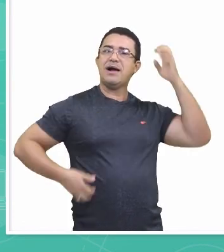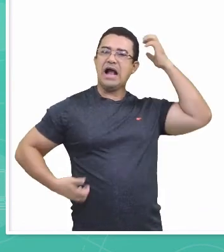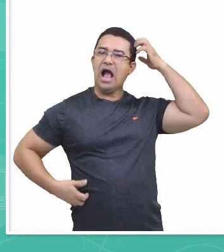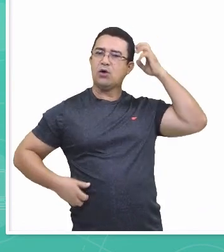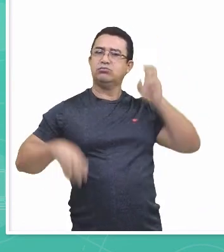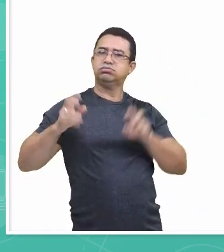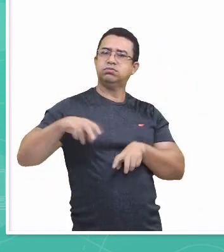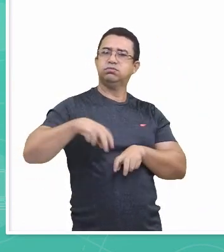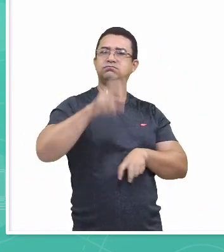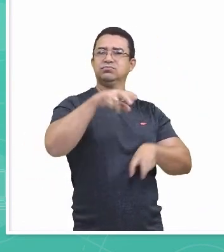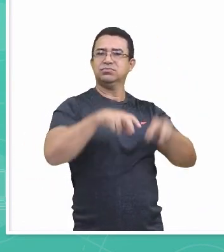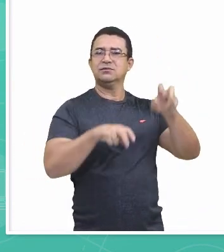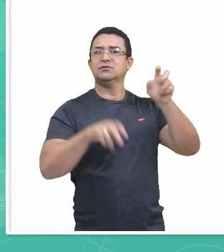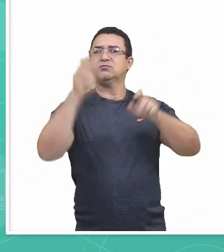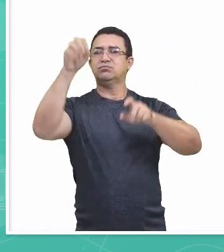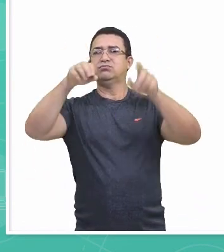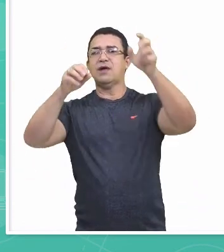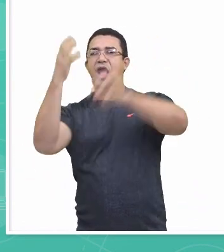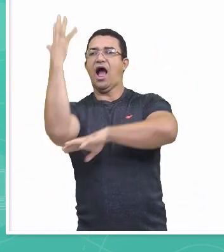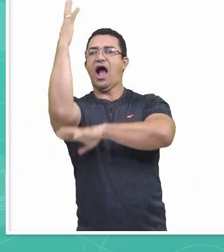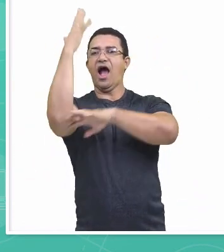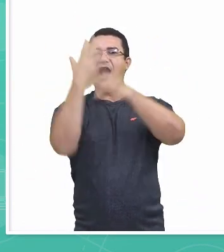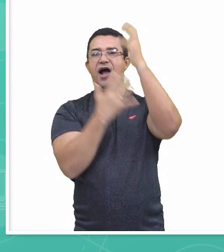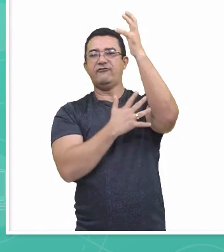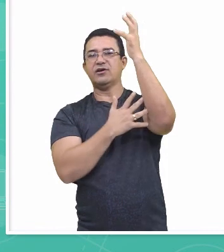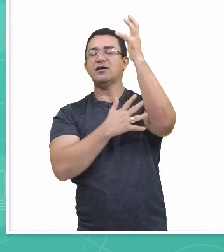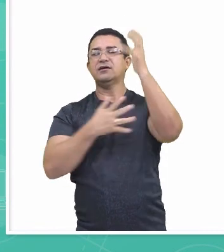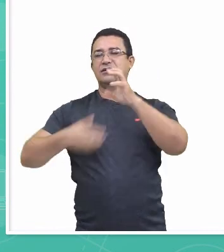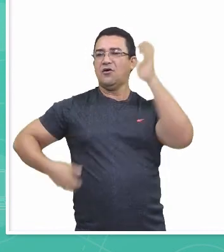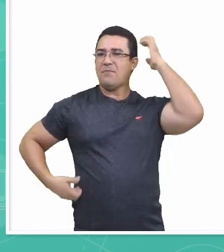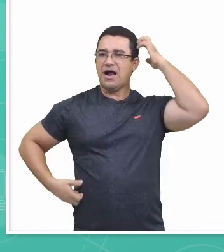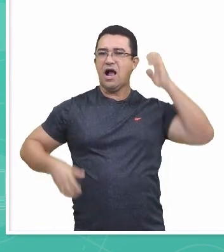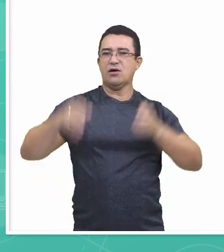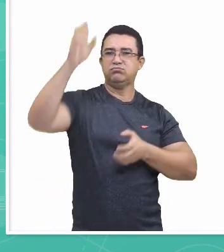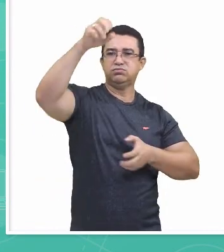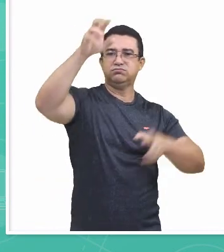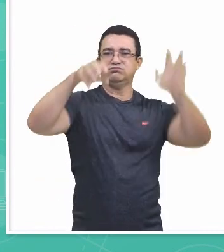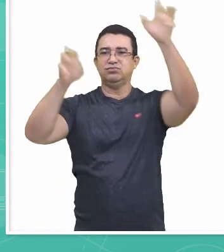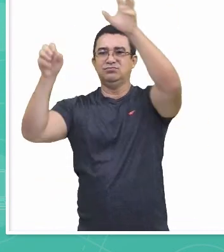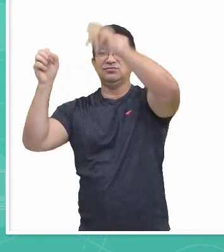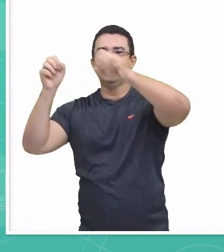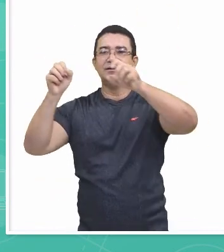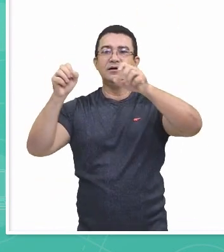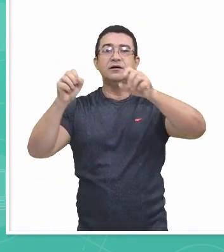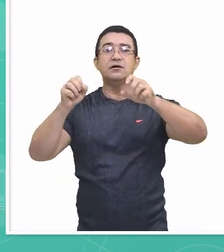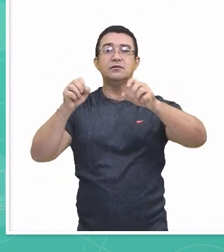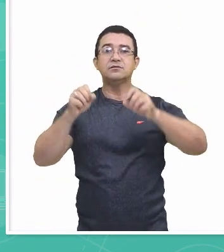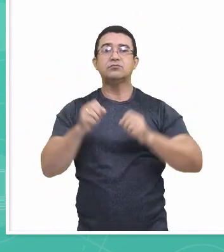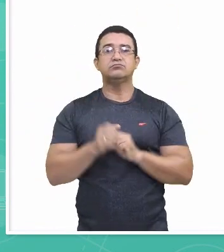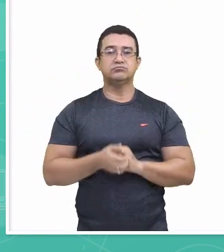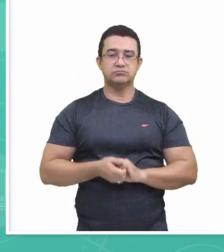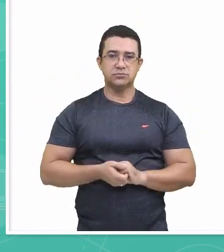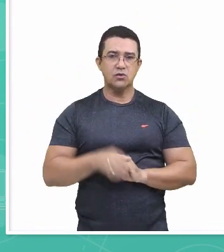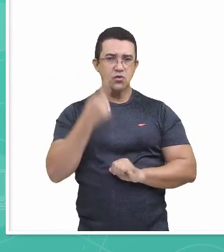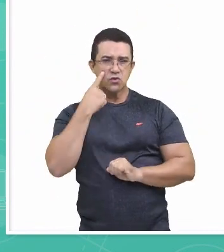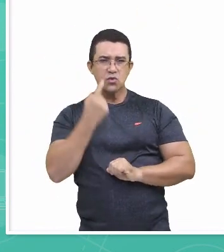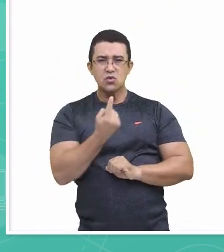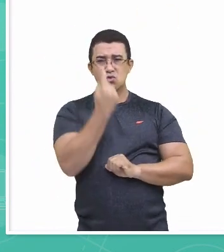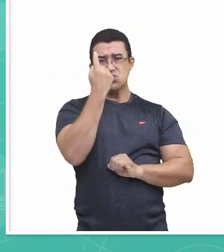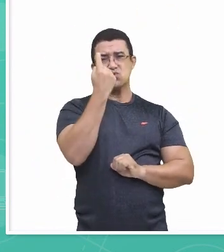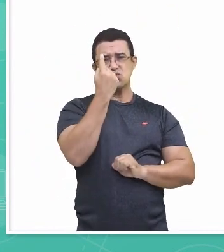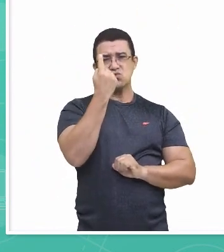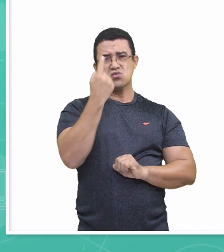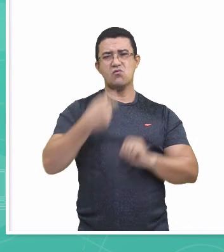troça, pulando de árvore em árvore nas bordas de uma grota. Eis senão, quando um deles,